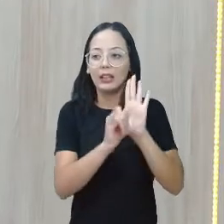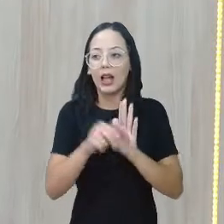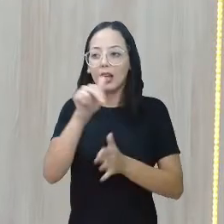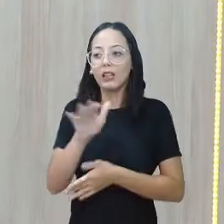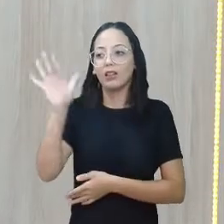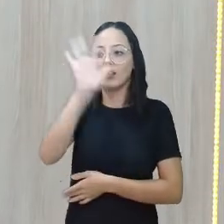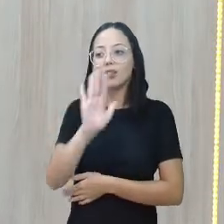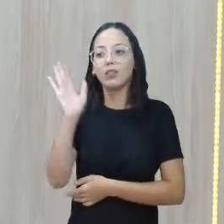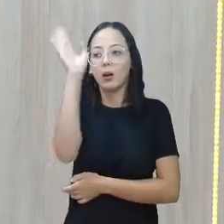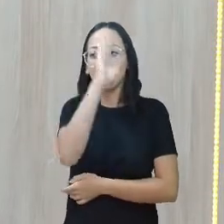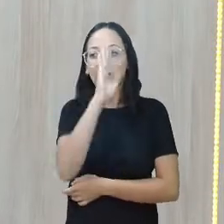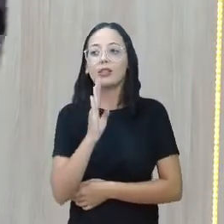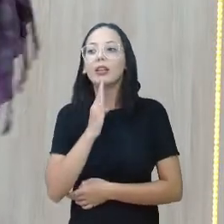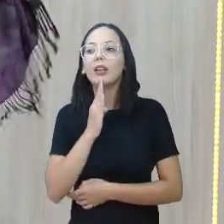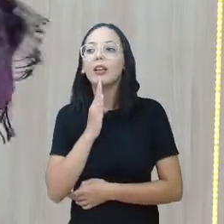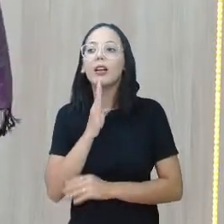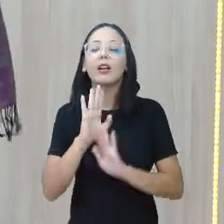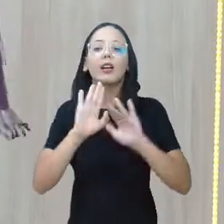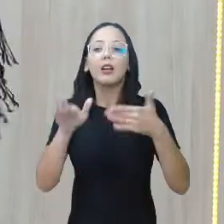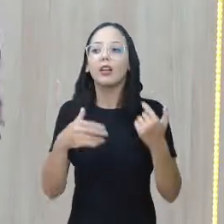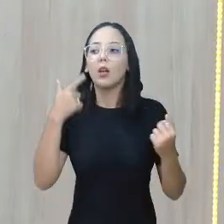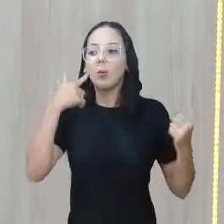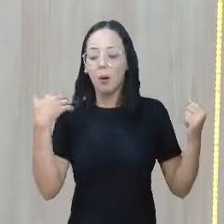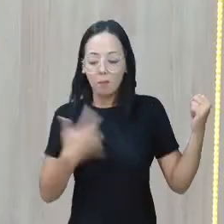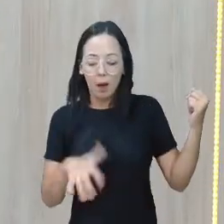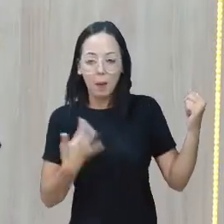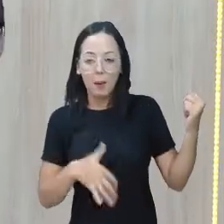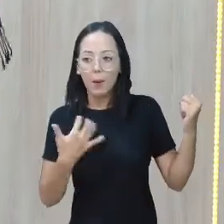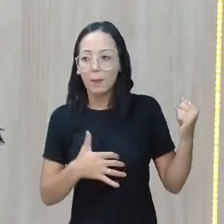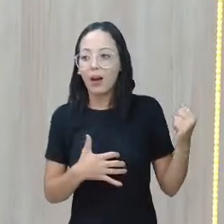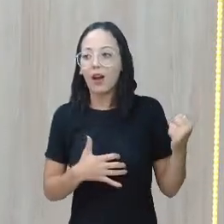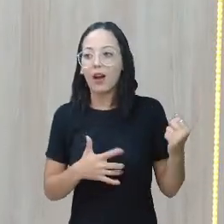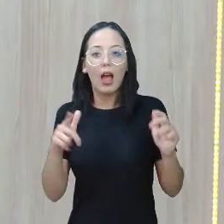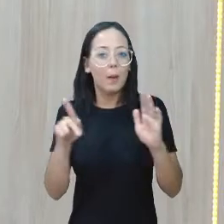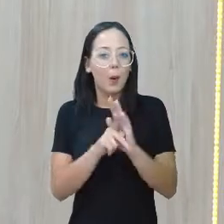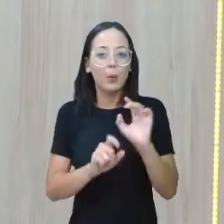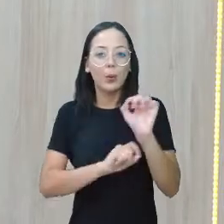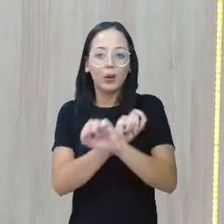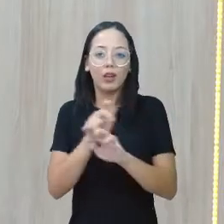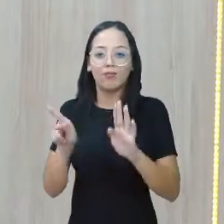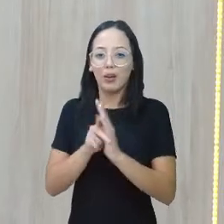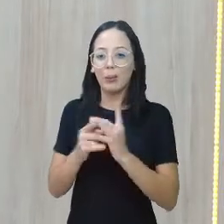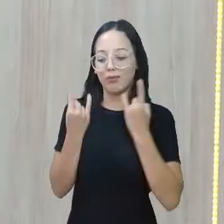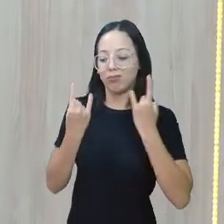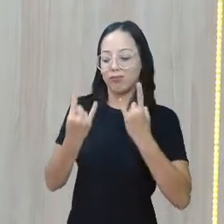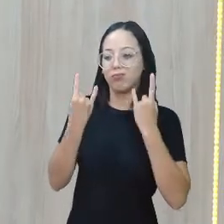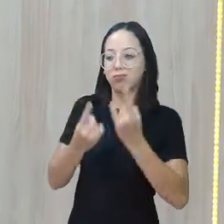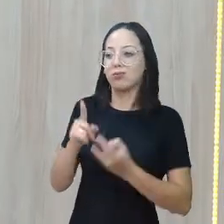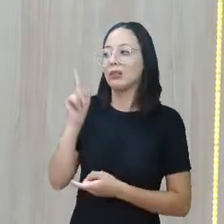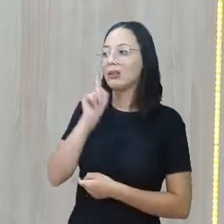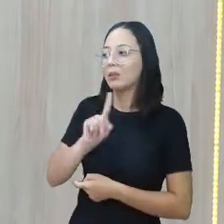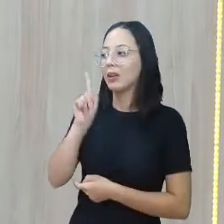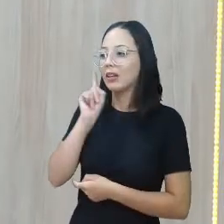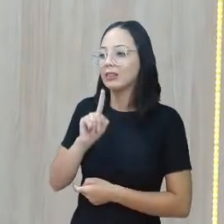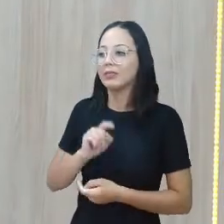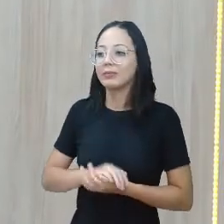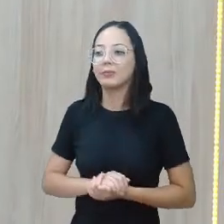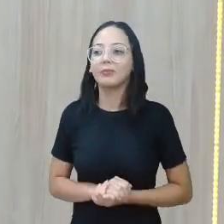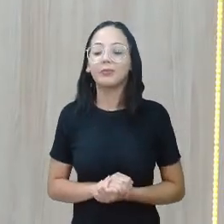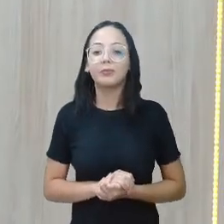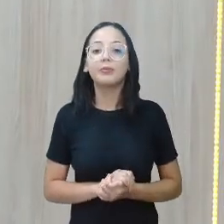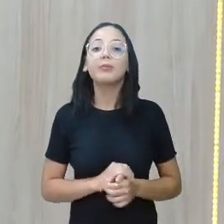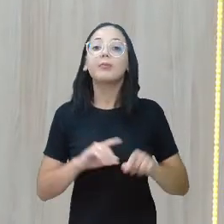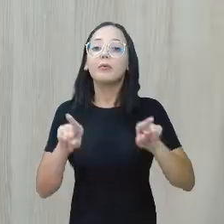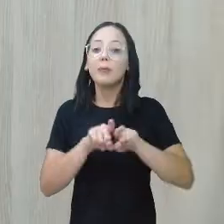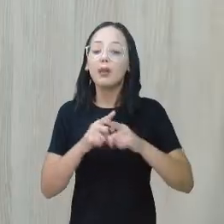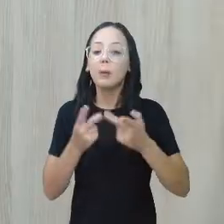nacional e brasileira, né, Vilma? Então, a guitarra elétrica era uma invasão. Mas pode continuar. Não, é outra coisa, quando a